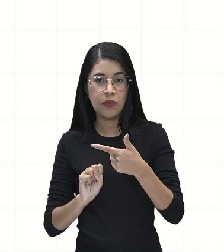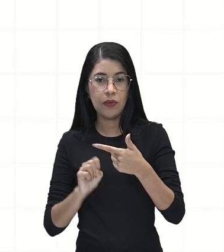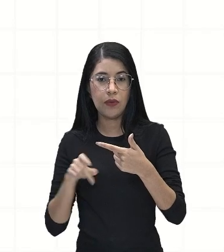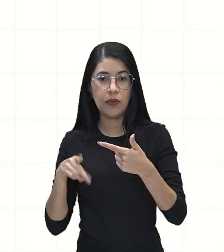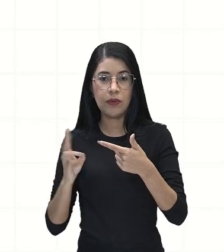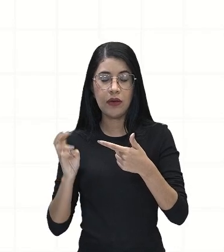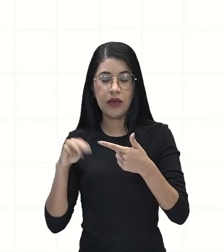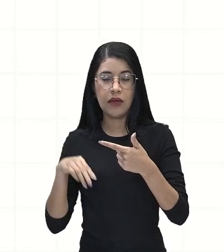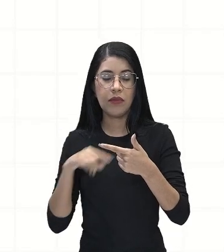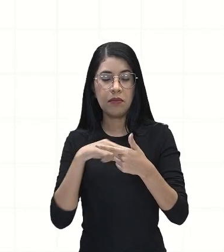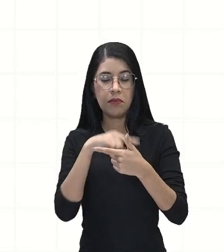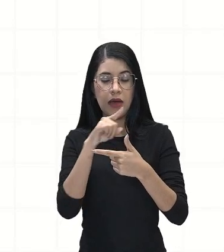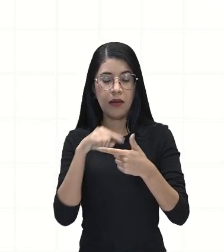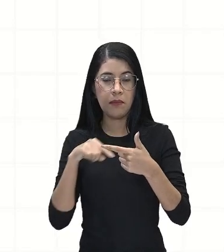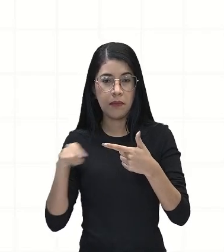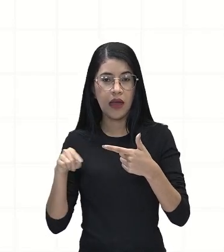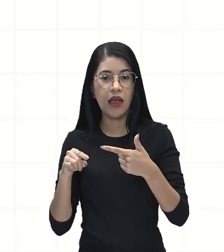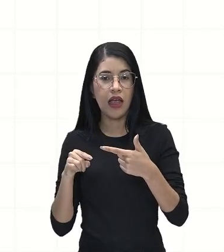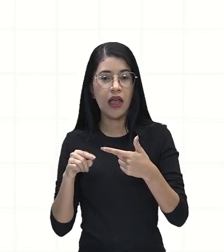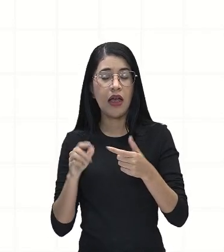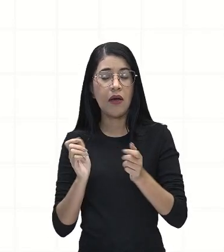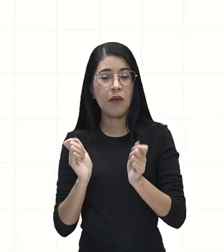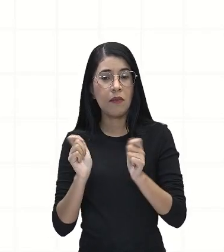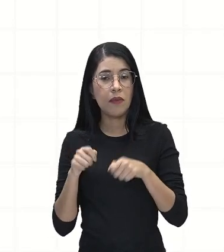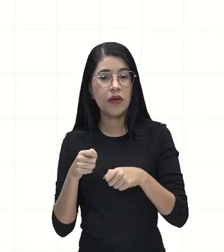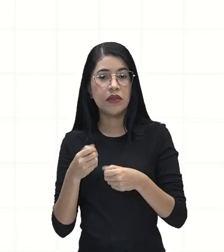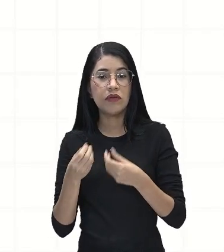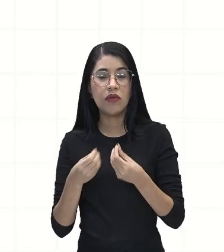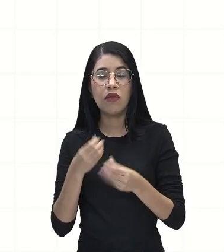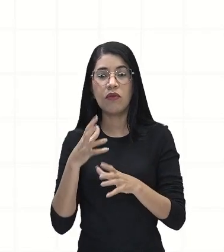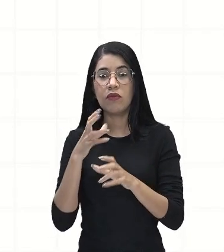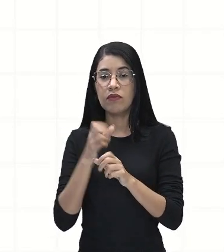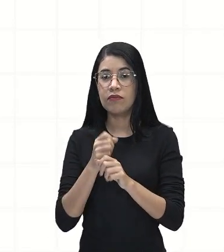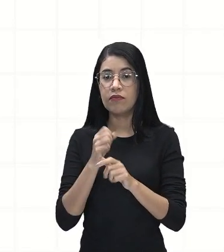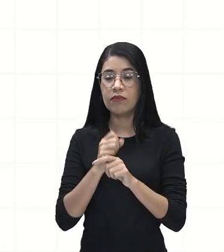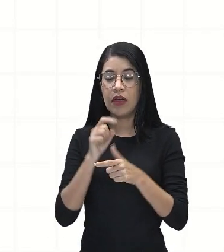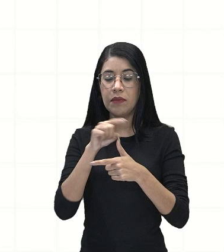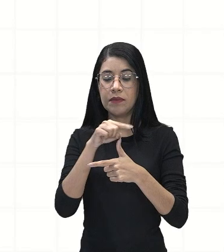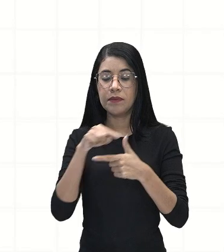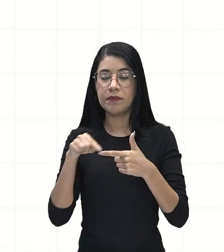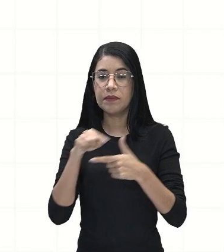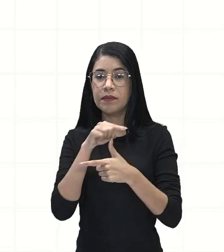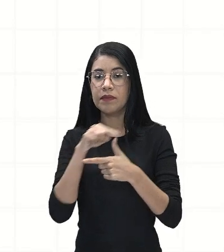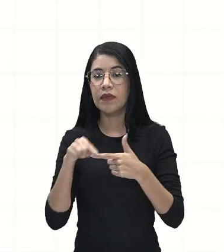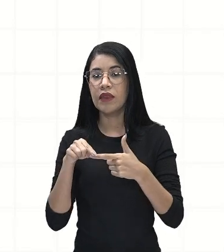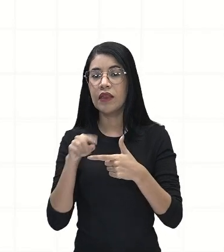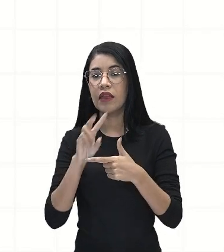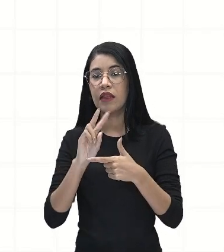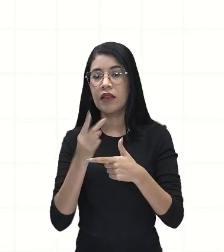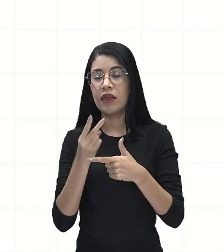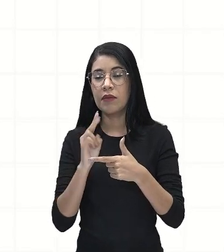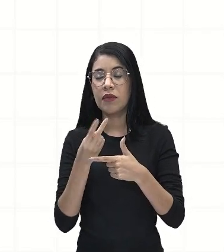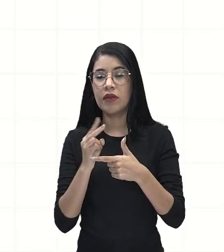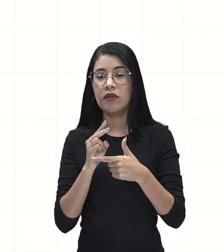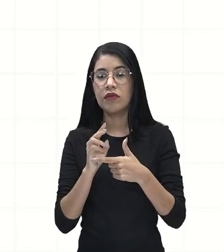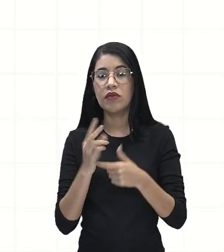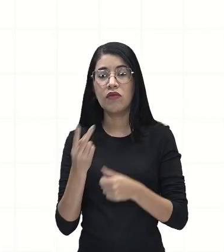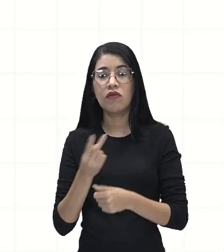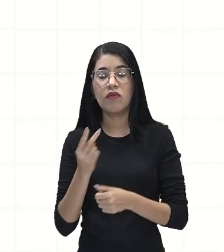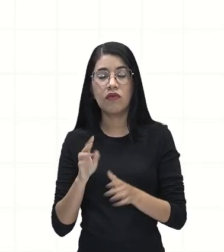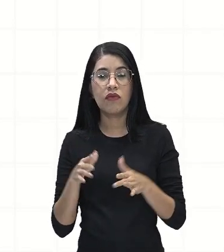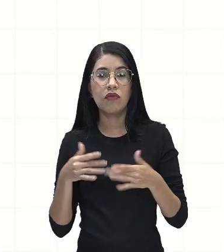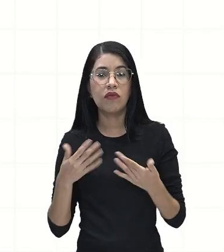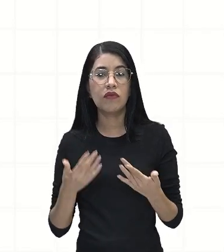dois lados, eu consigo saber essa medida aqui, ó, que é justamente a medida que ele está